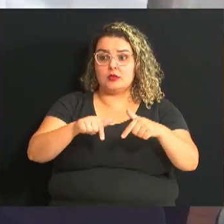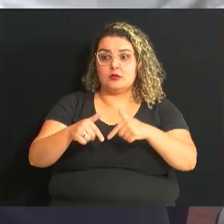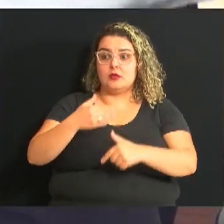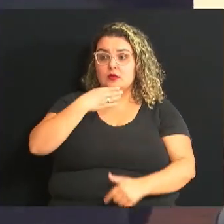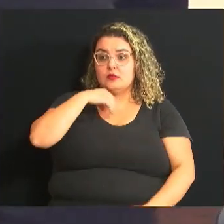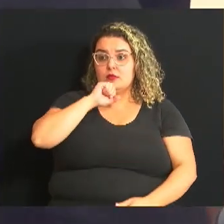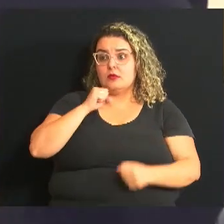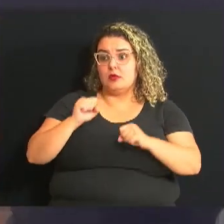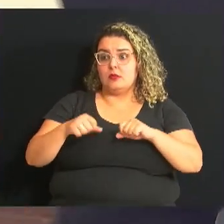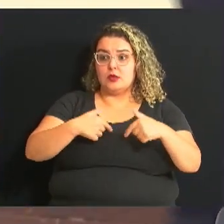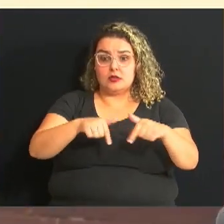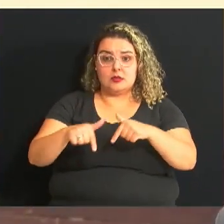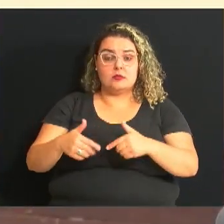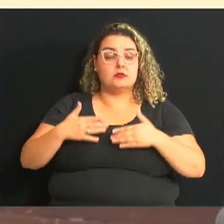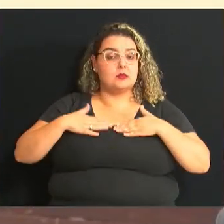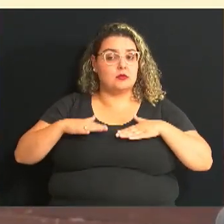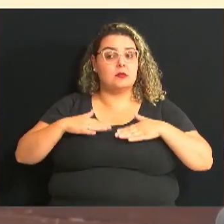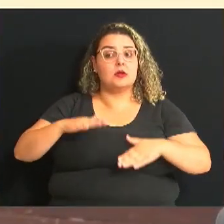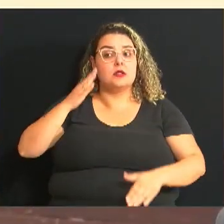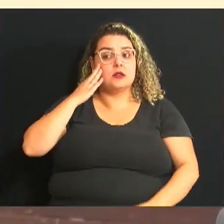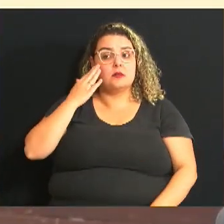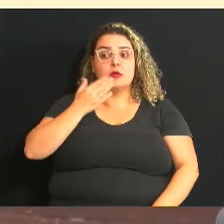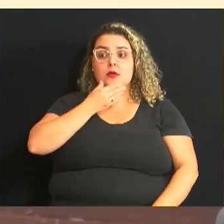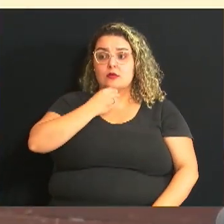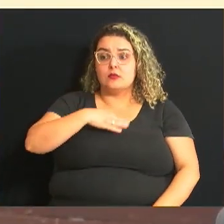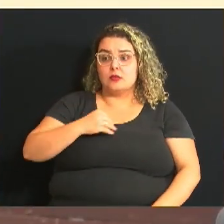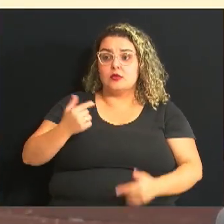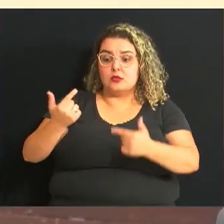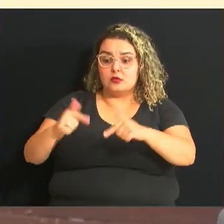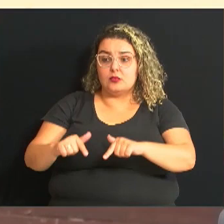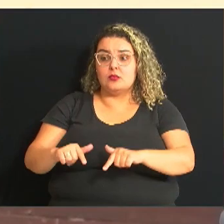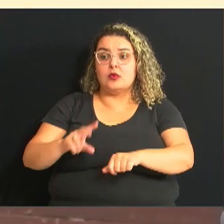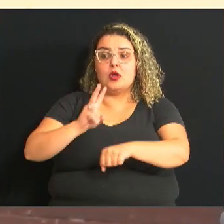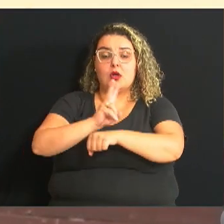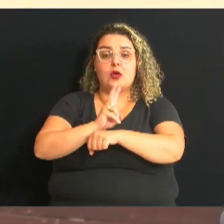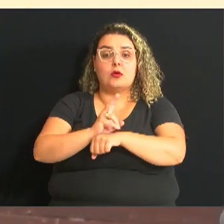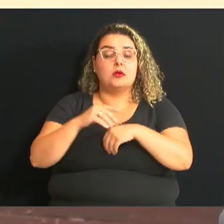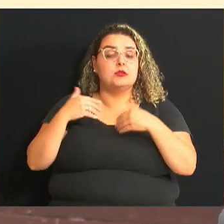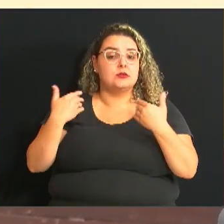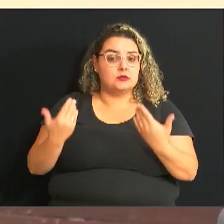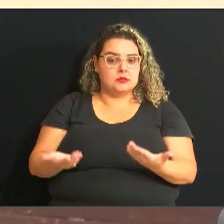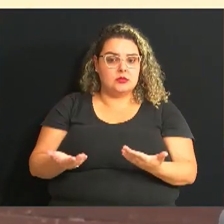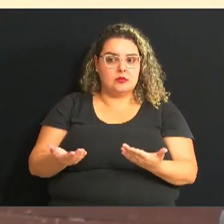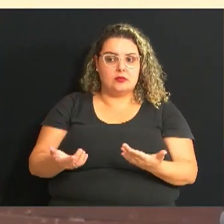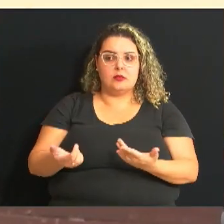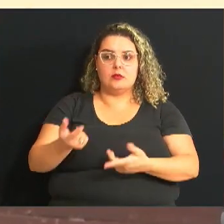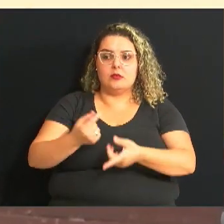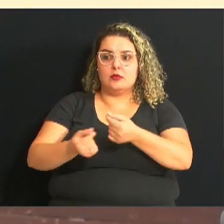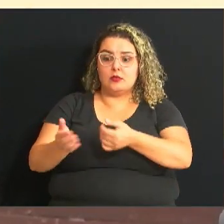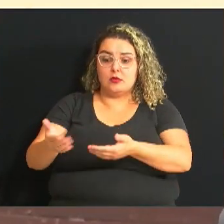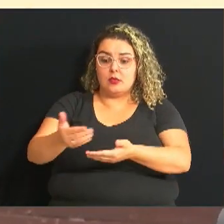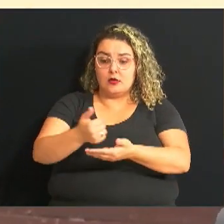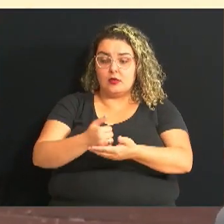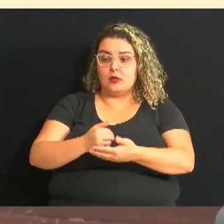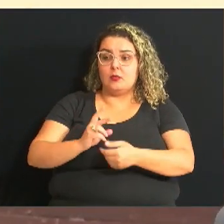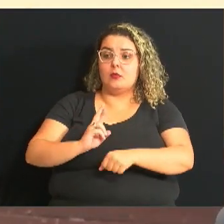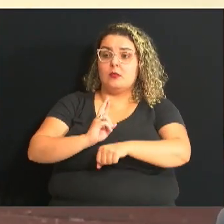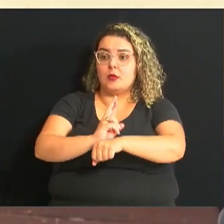pai possa trabalhar tranquilo, sabendo que o seu filho está no espaço protegido, né? Então, a captação desses recursos por